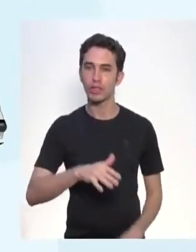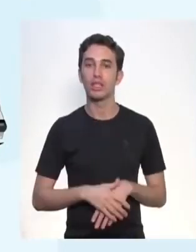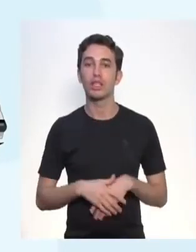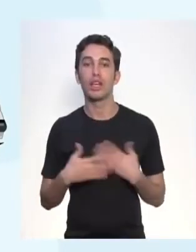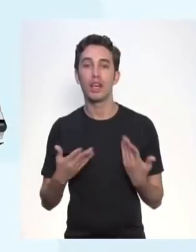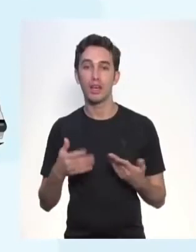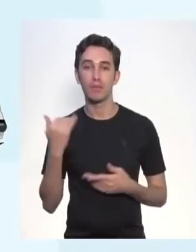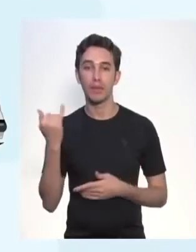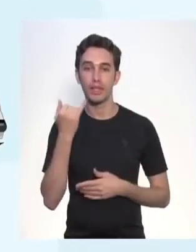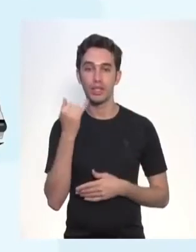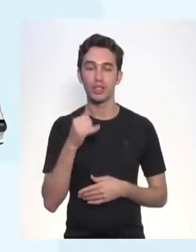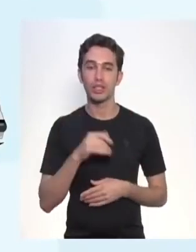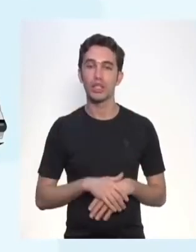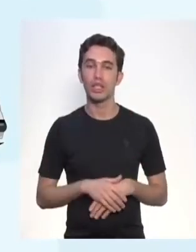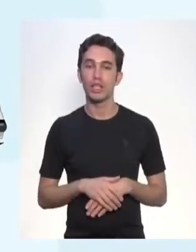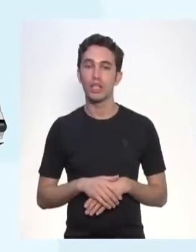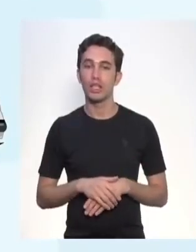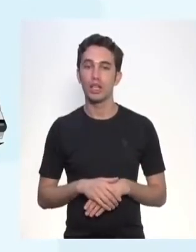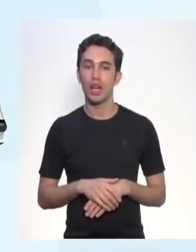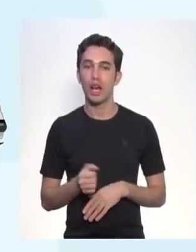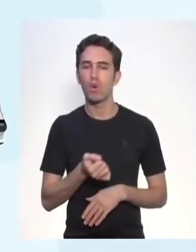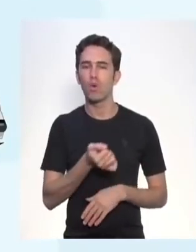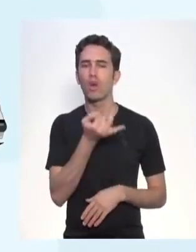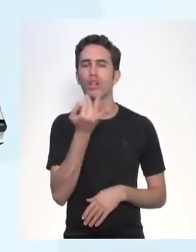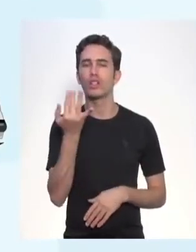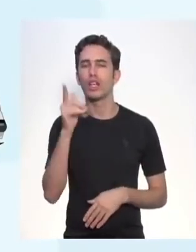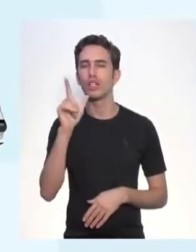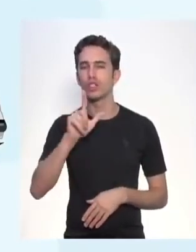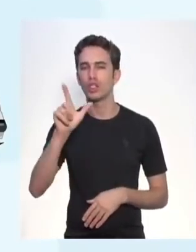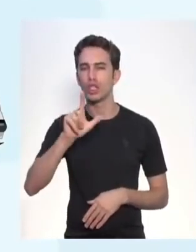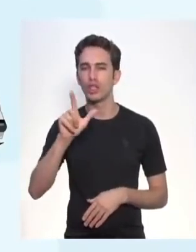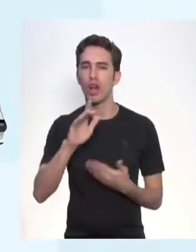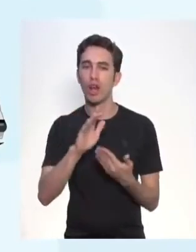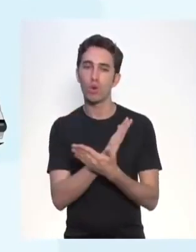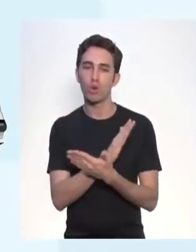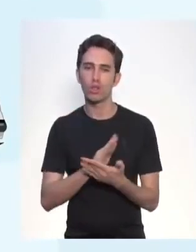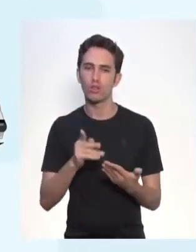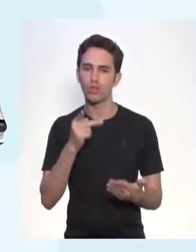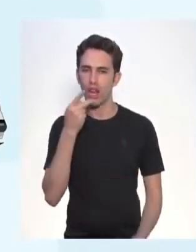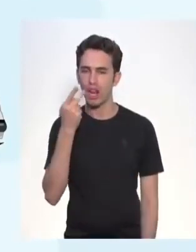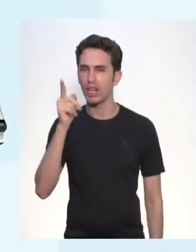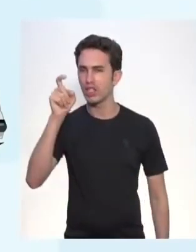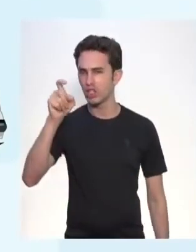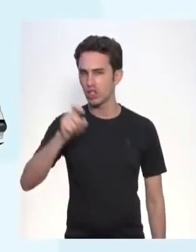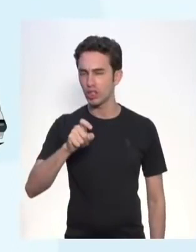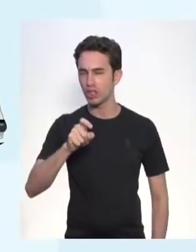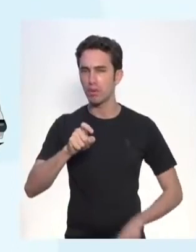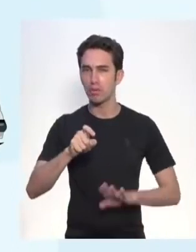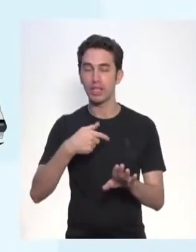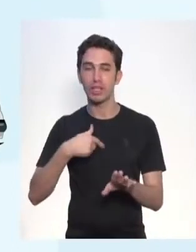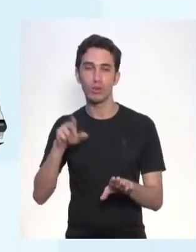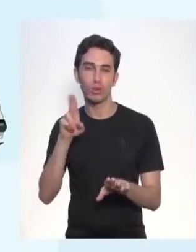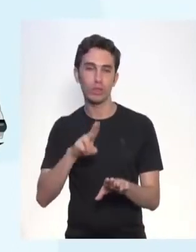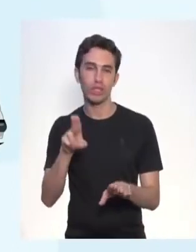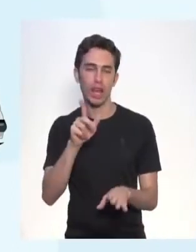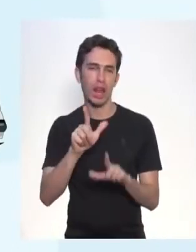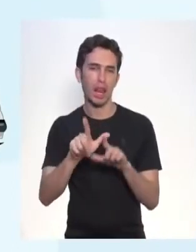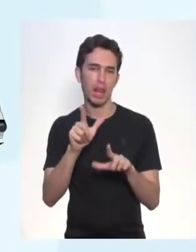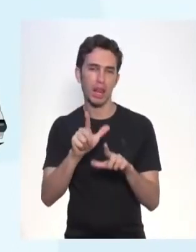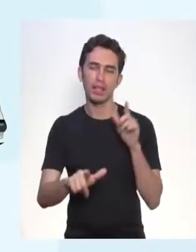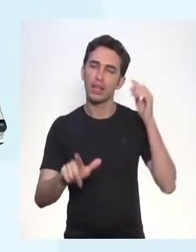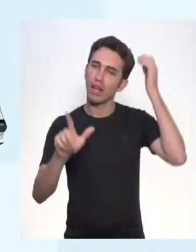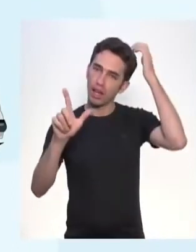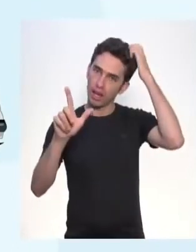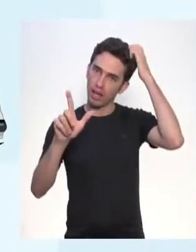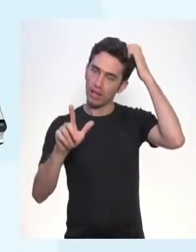aqui, ó, a quantidade de litros de combustível, que muitos chamariam de X, Sony. Eu chamei de L. Posso chamar de L? Pode Sem